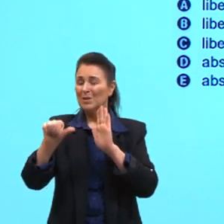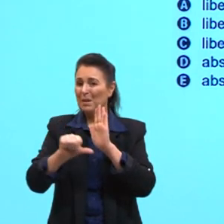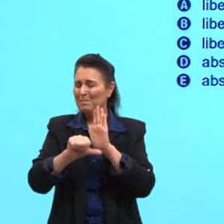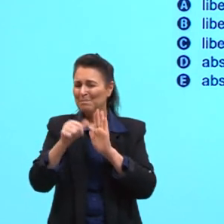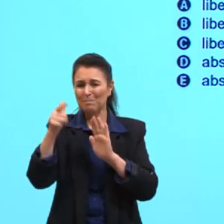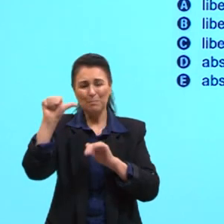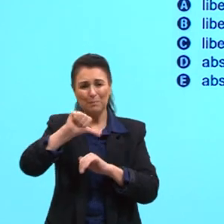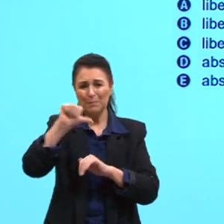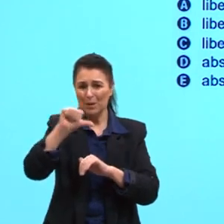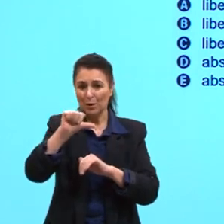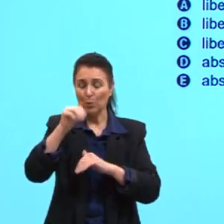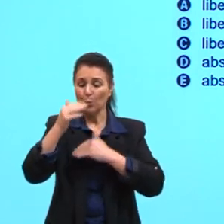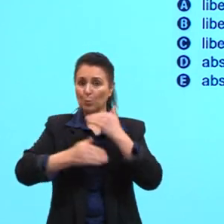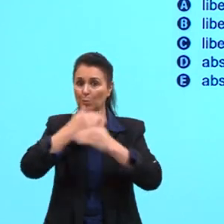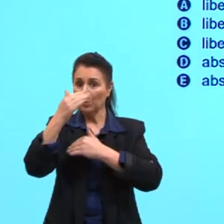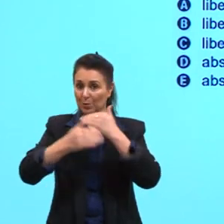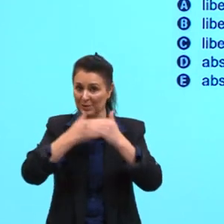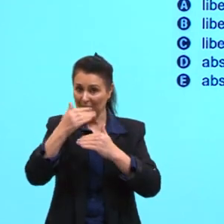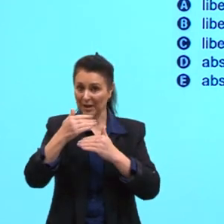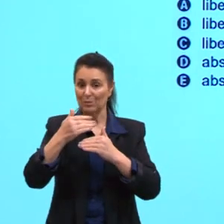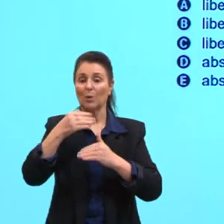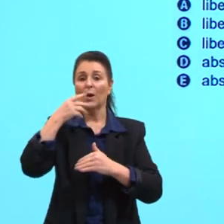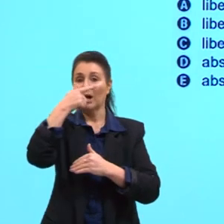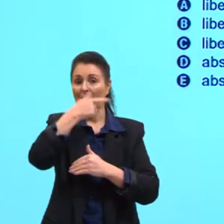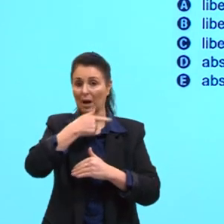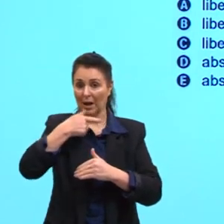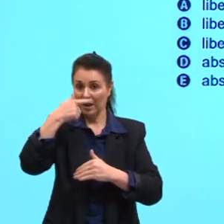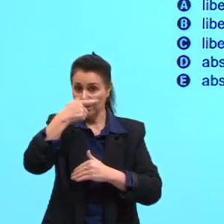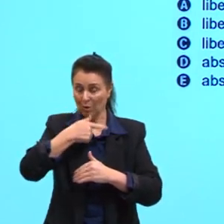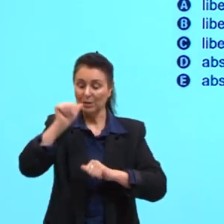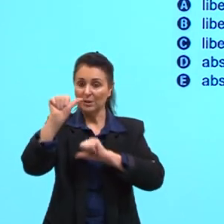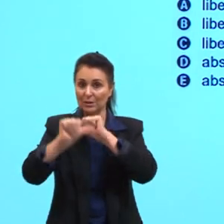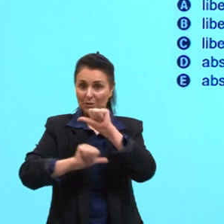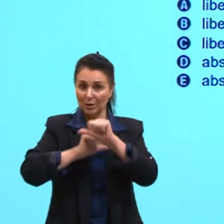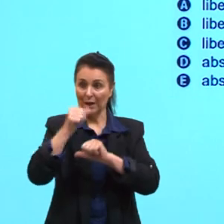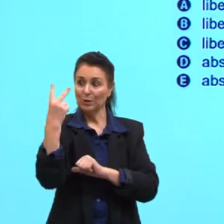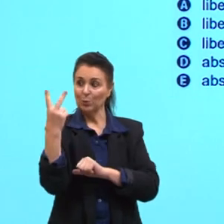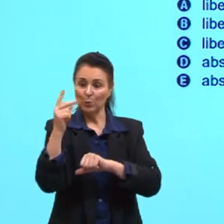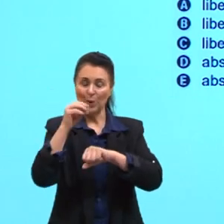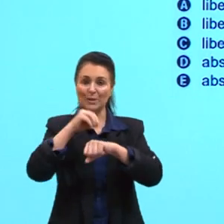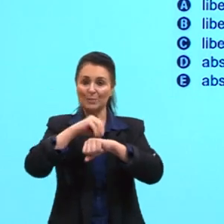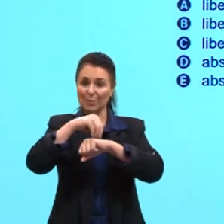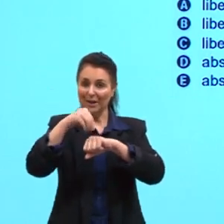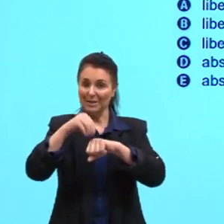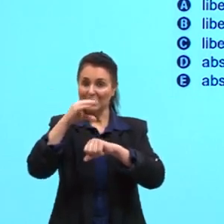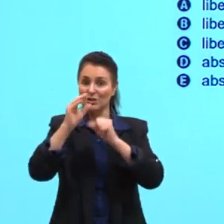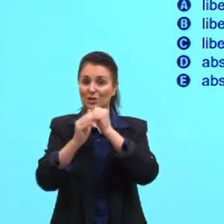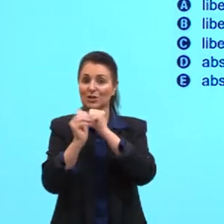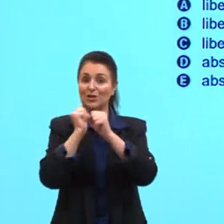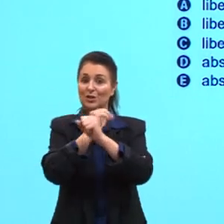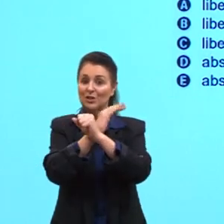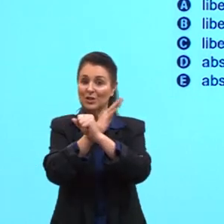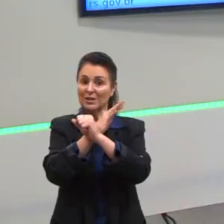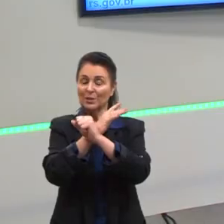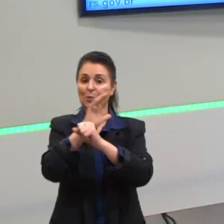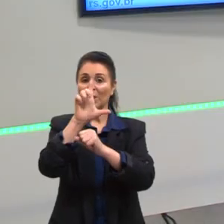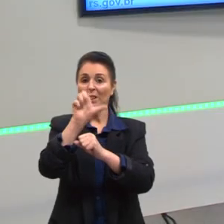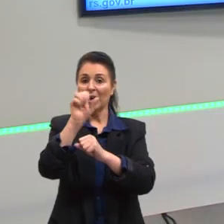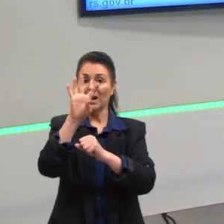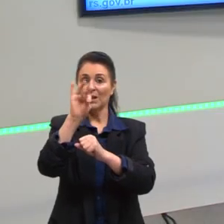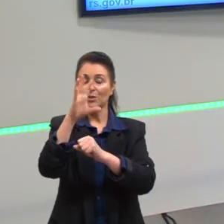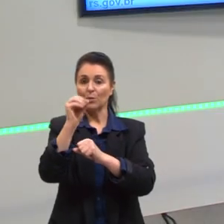processo anaeróbio que ele diz que a glicose ser convertida em duas moléculas de ácido lático porque quando eu tenho um